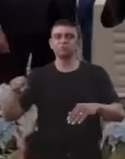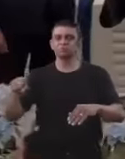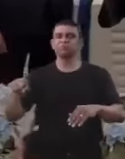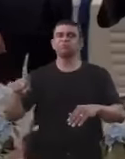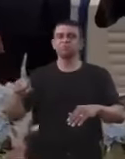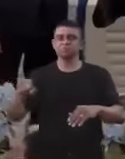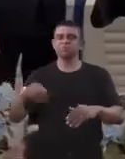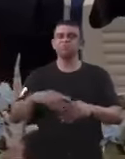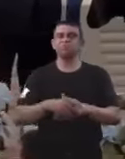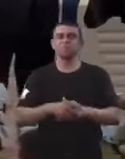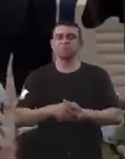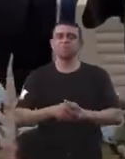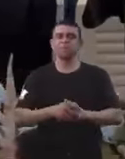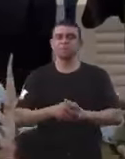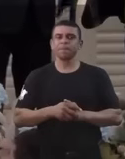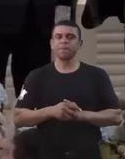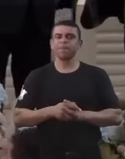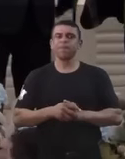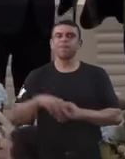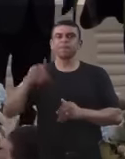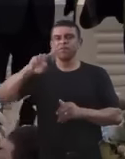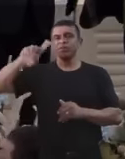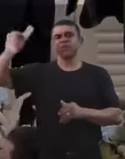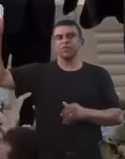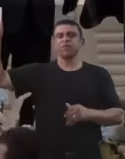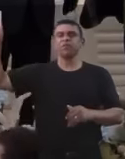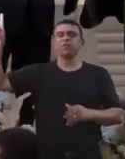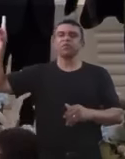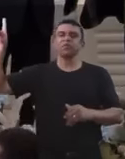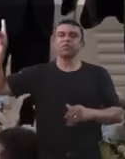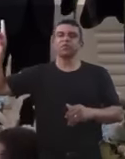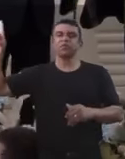Senhor, o diabo quer matar esse ministério no ventre.